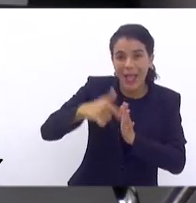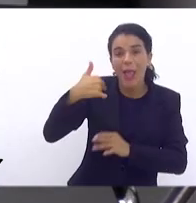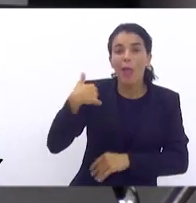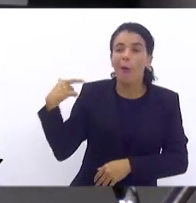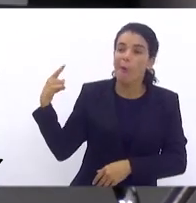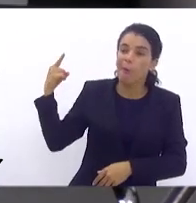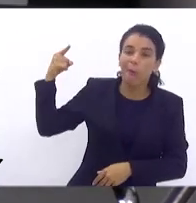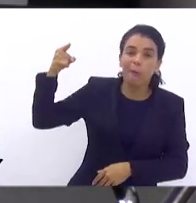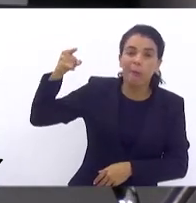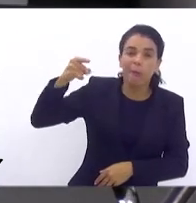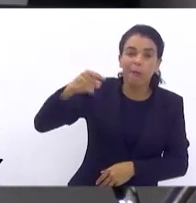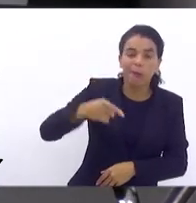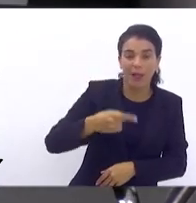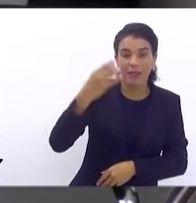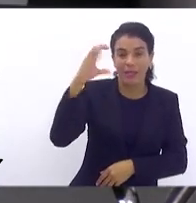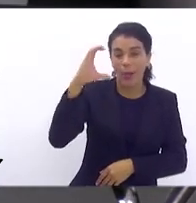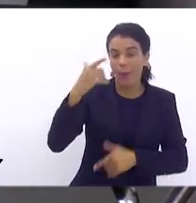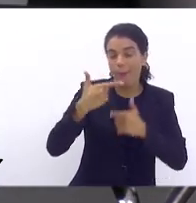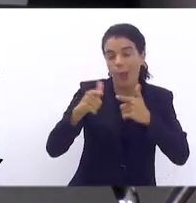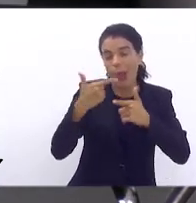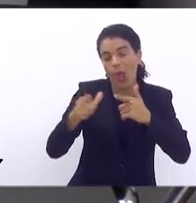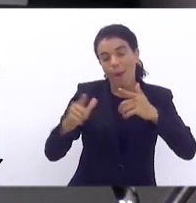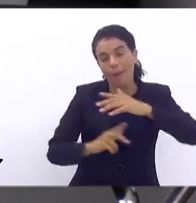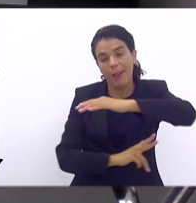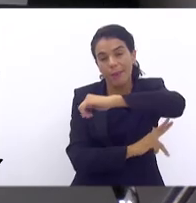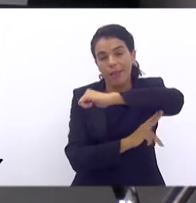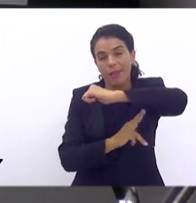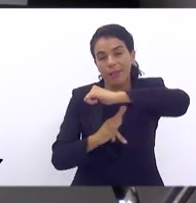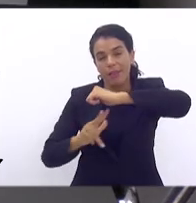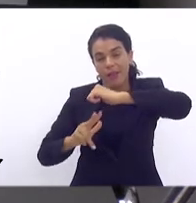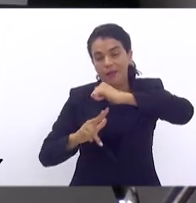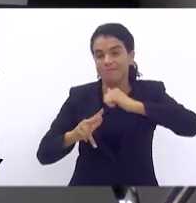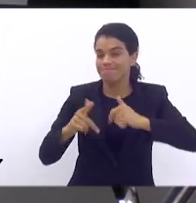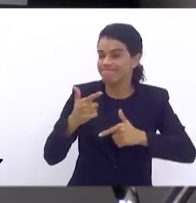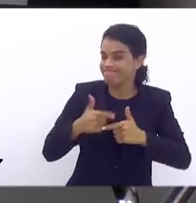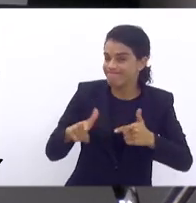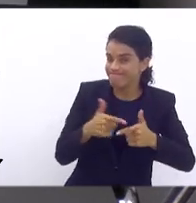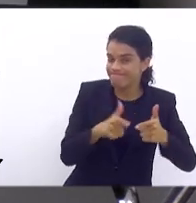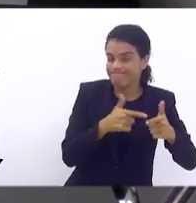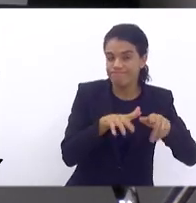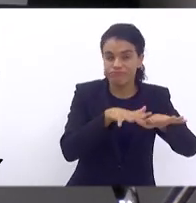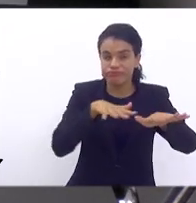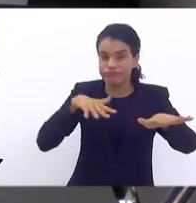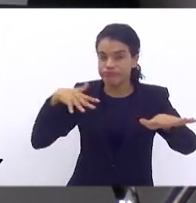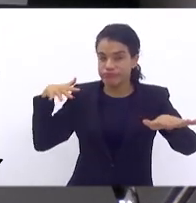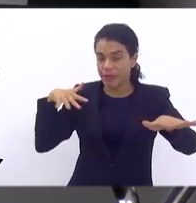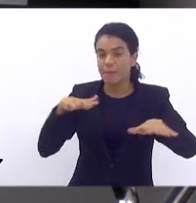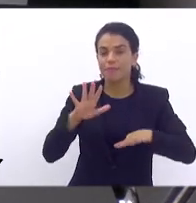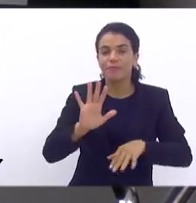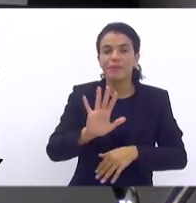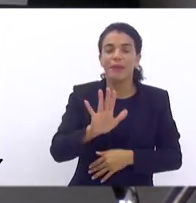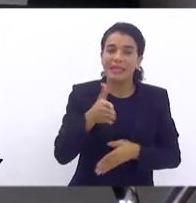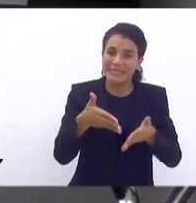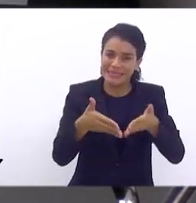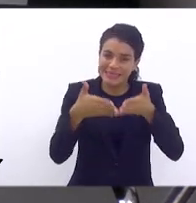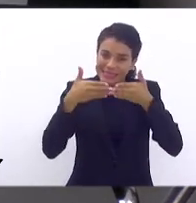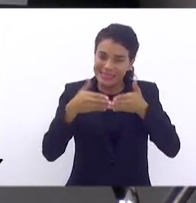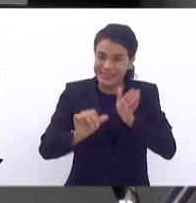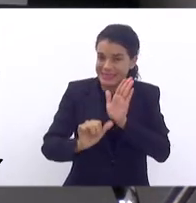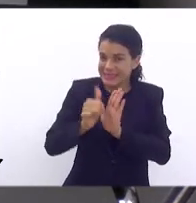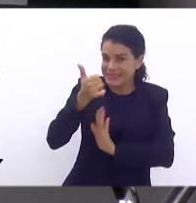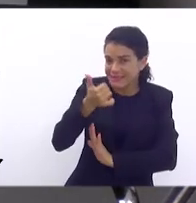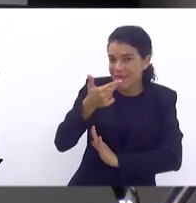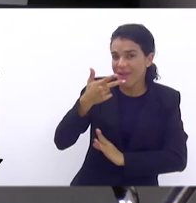Niterói teve uma complicação na ponte eu preparei aqui uma dela mas eu vou pedir licença para primeiro